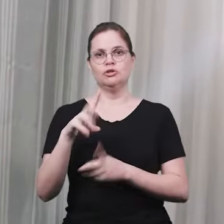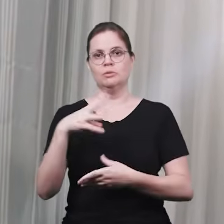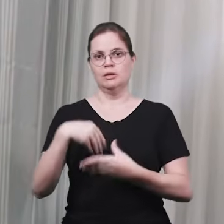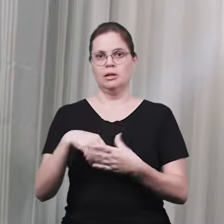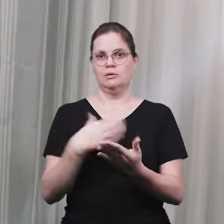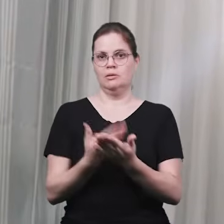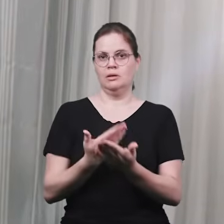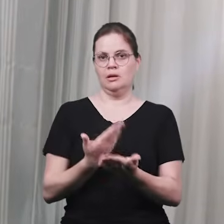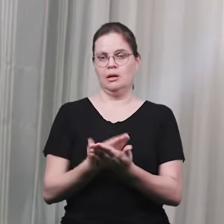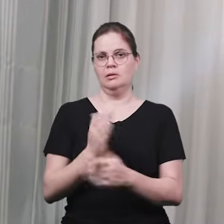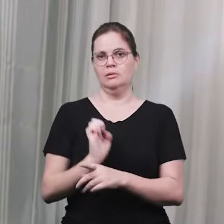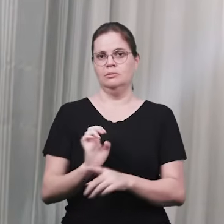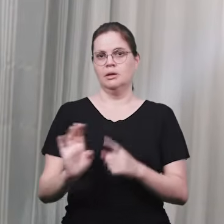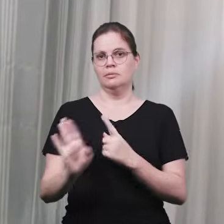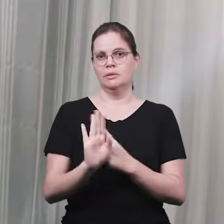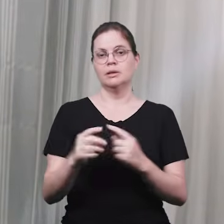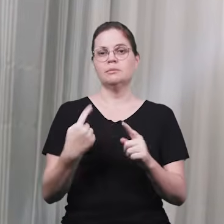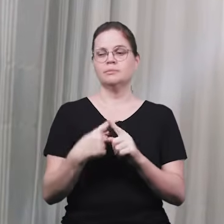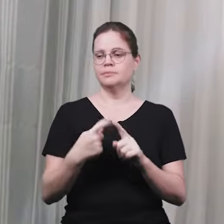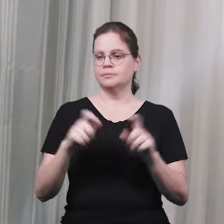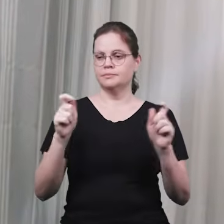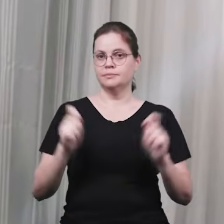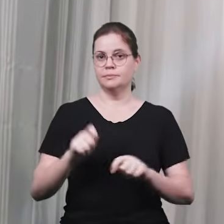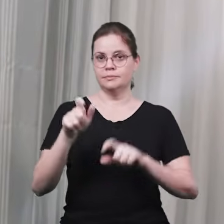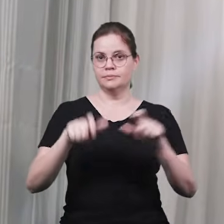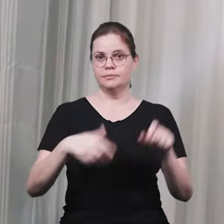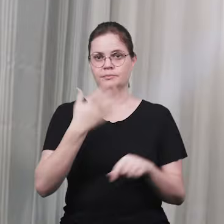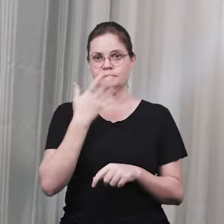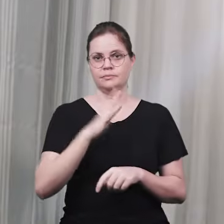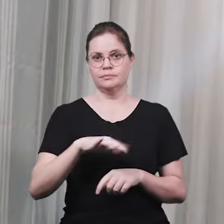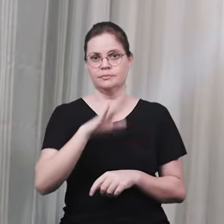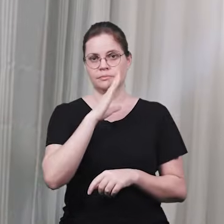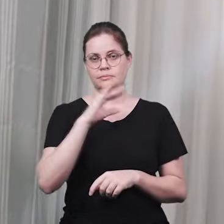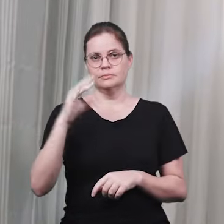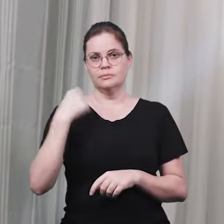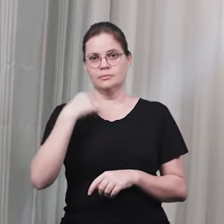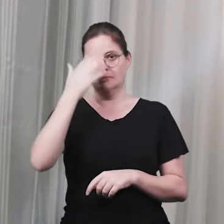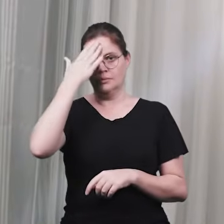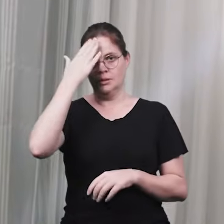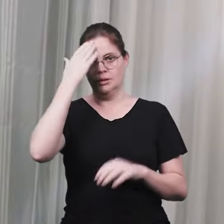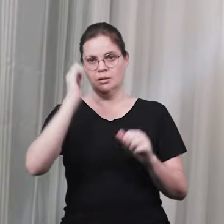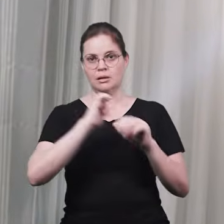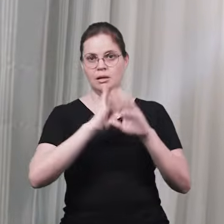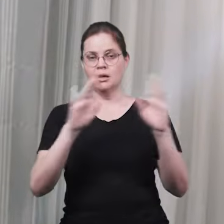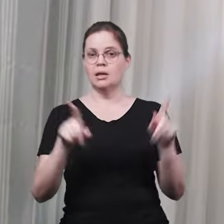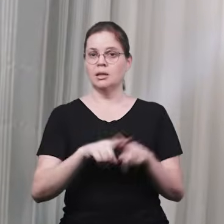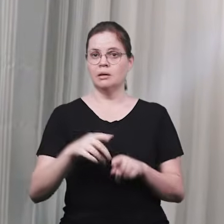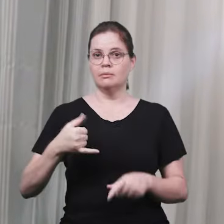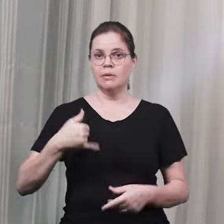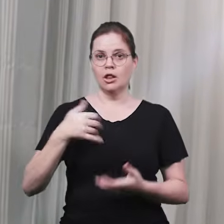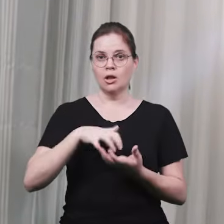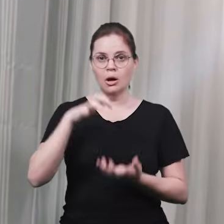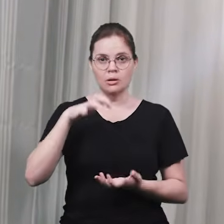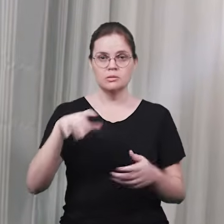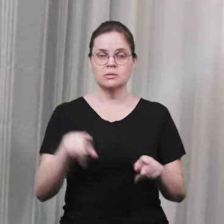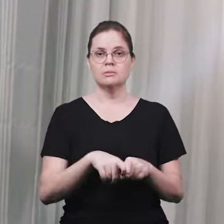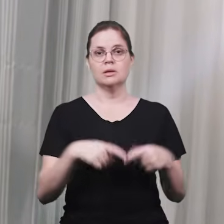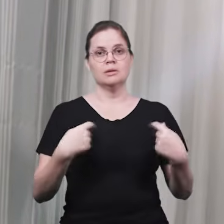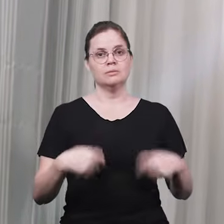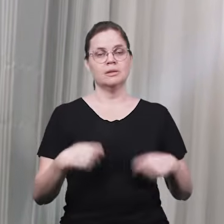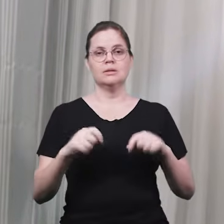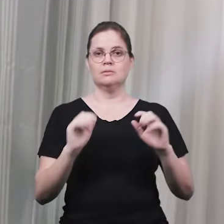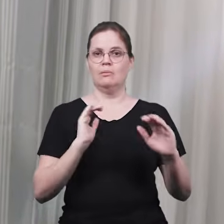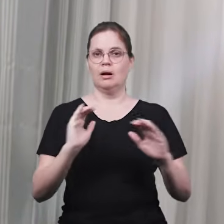para que as informações possam chegar com clareza às nossas crianças, adolescentes, intermediários, idosos, que precisam de uma comunicação